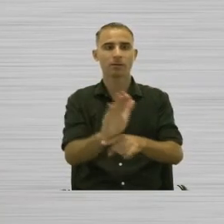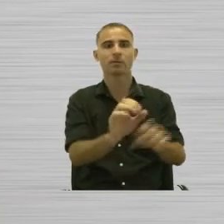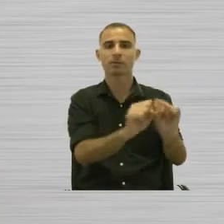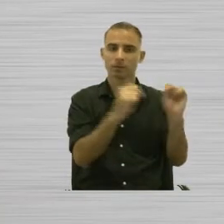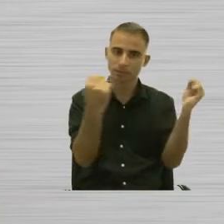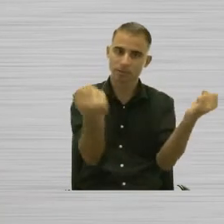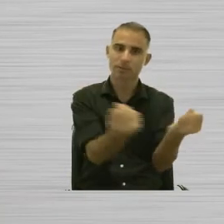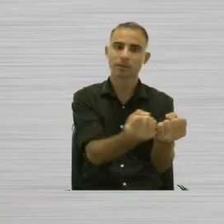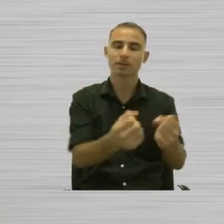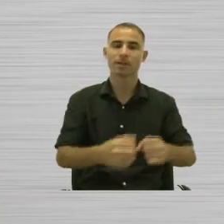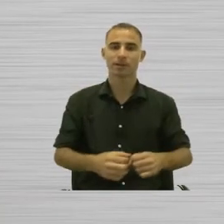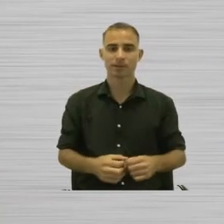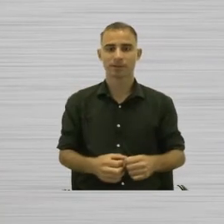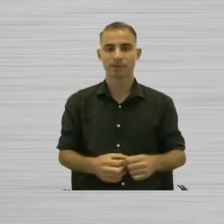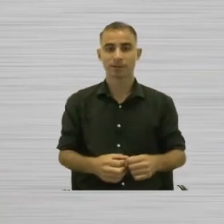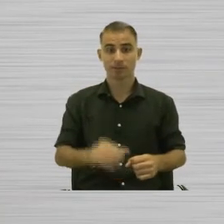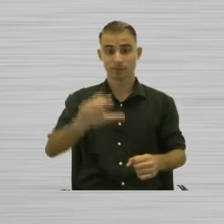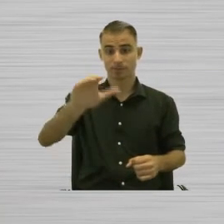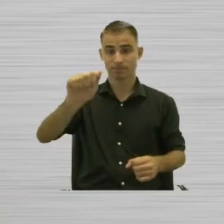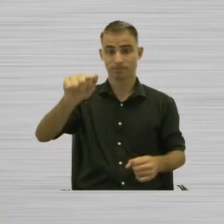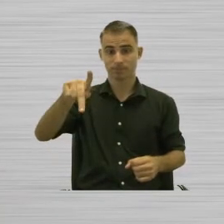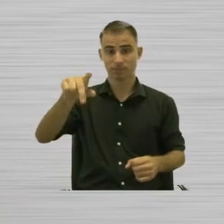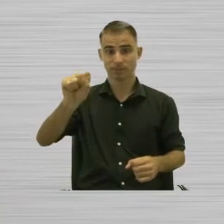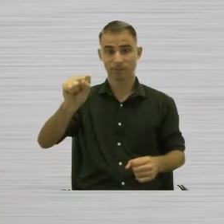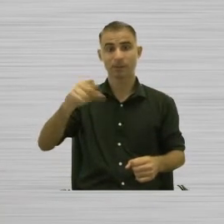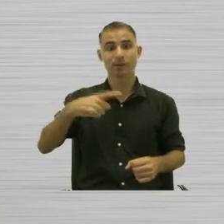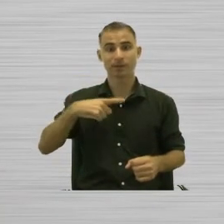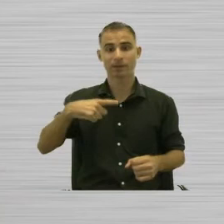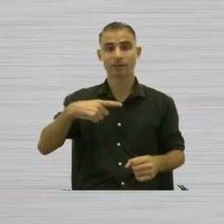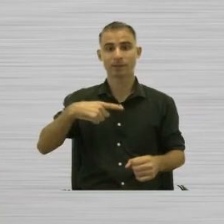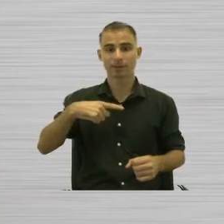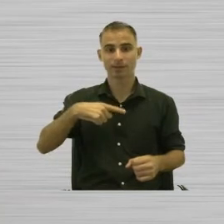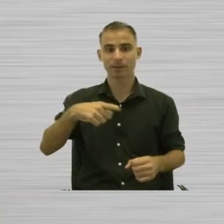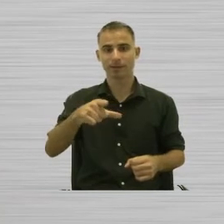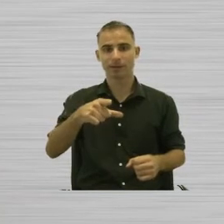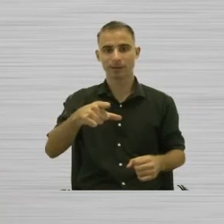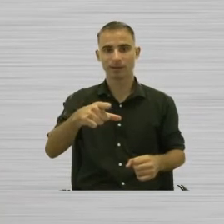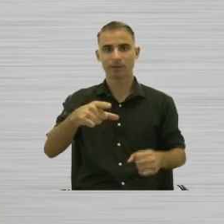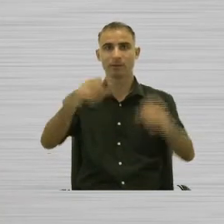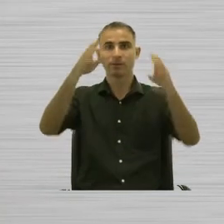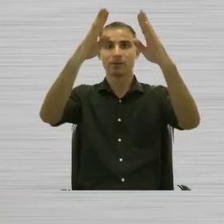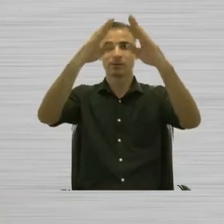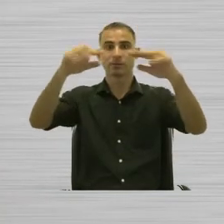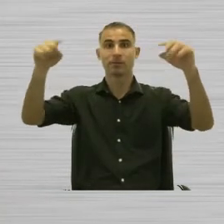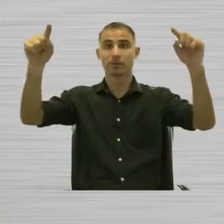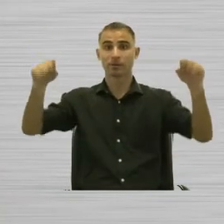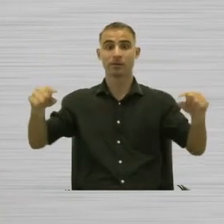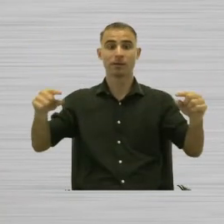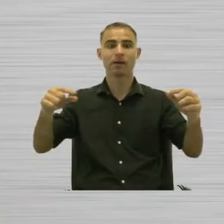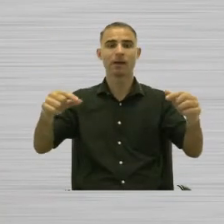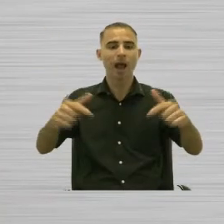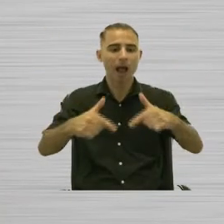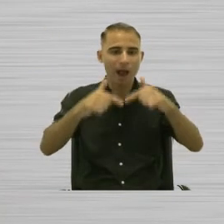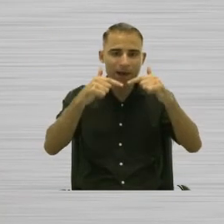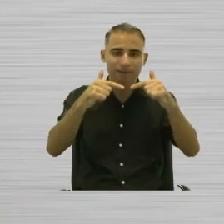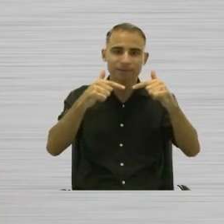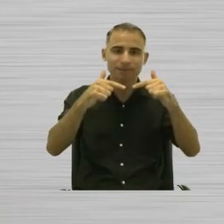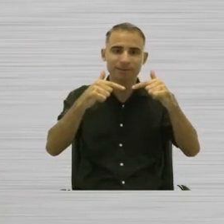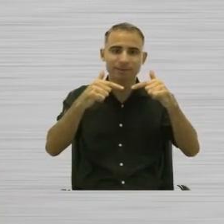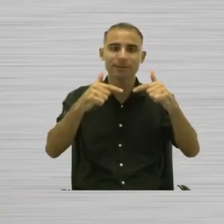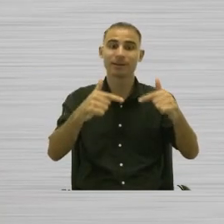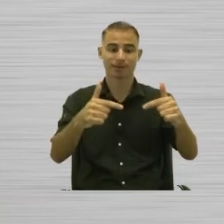o CAPS leva a barraquinha do pastel. É você trazer para esses usuários a possibilidade de que eles são